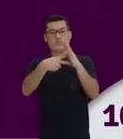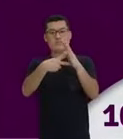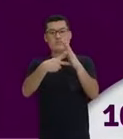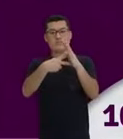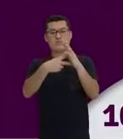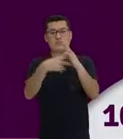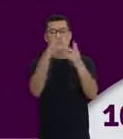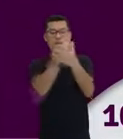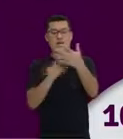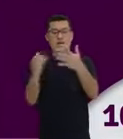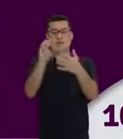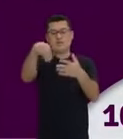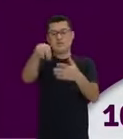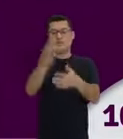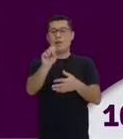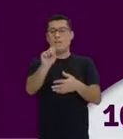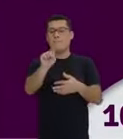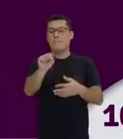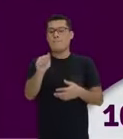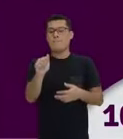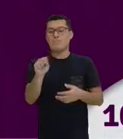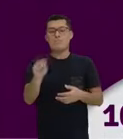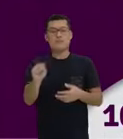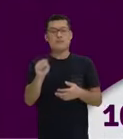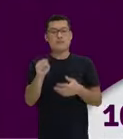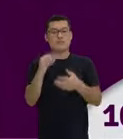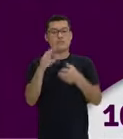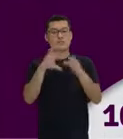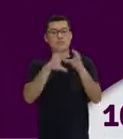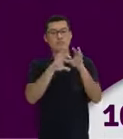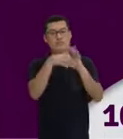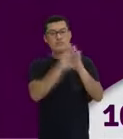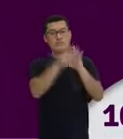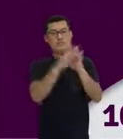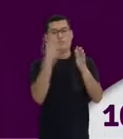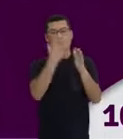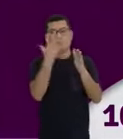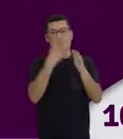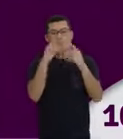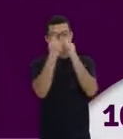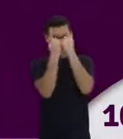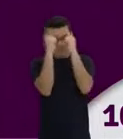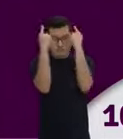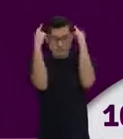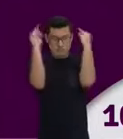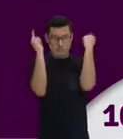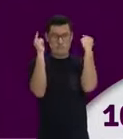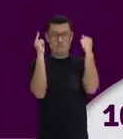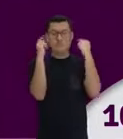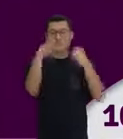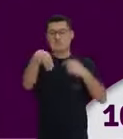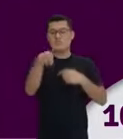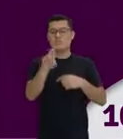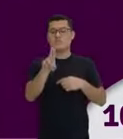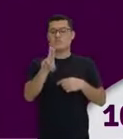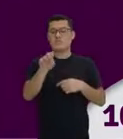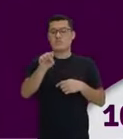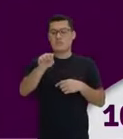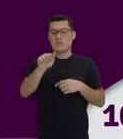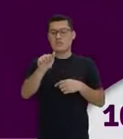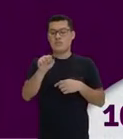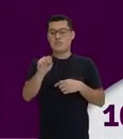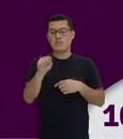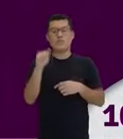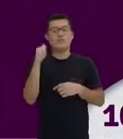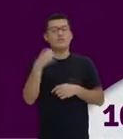esse nome foi adotado para conceituar a música porque para os gregos as músicas são essas senhoritas